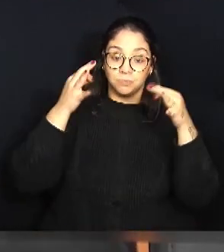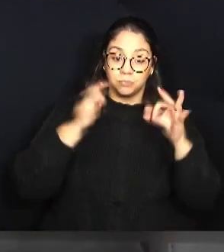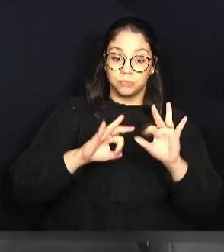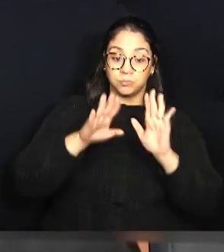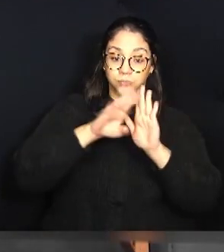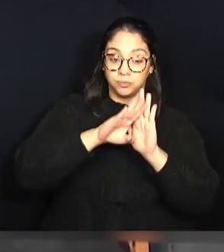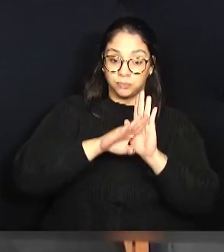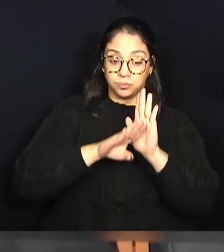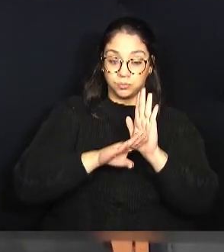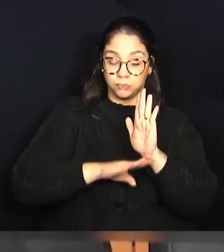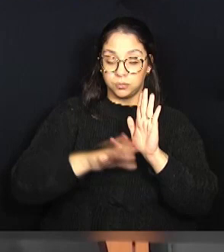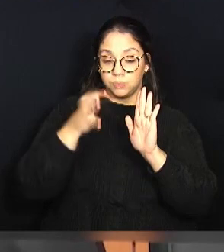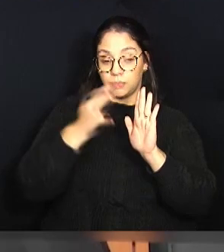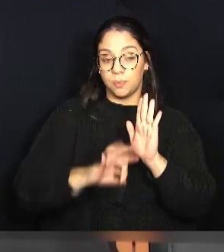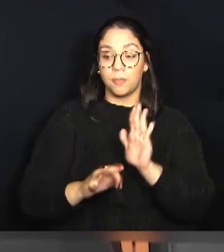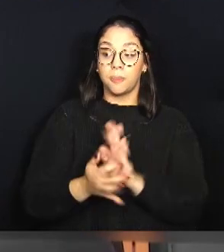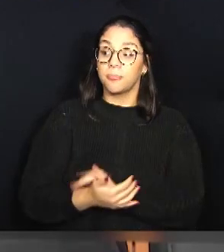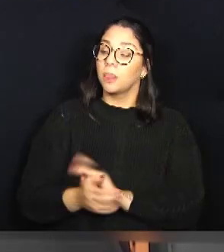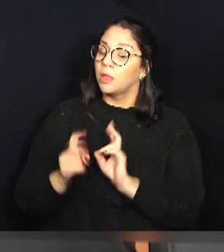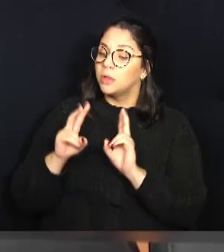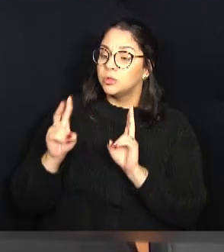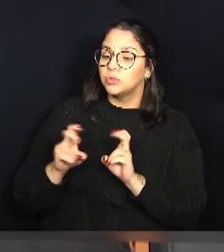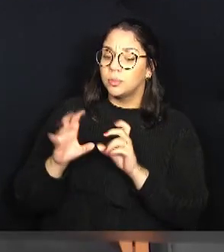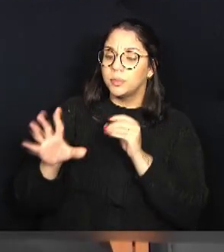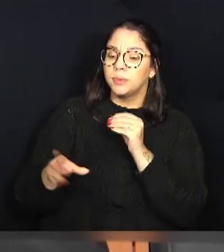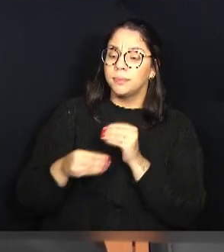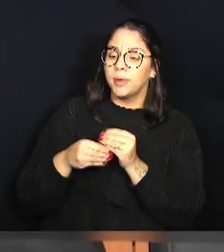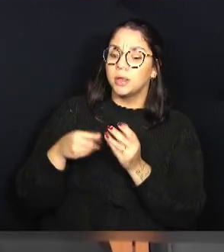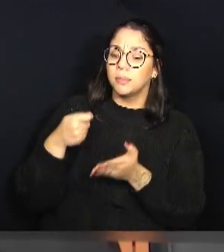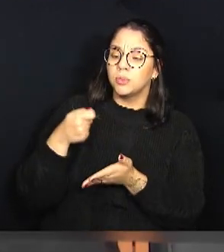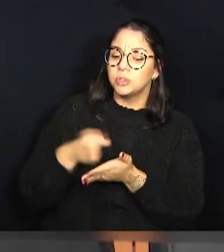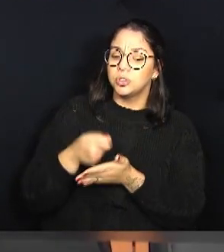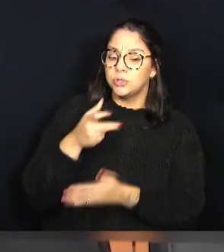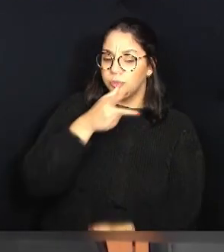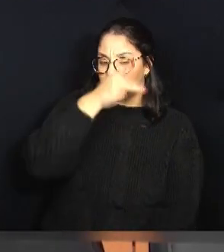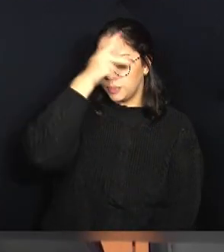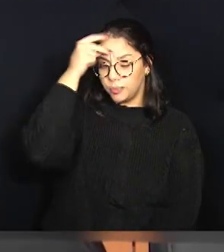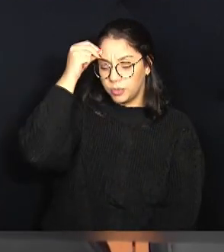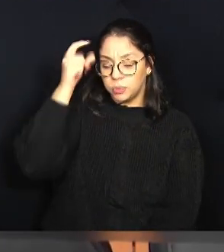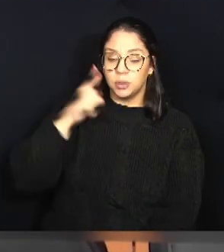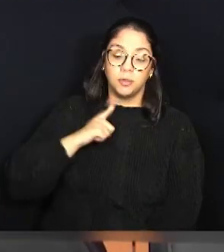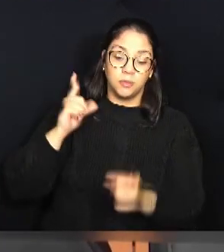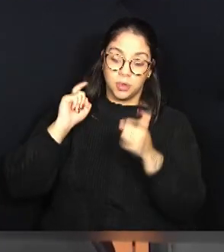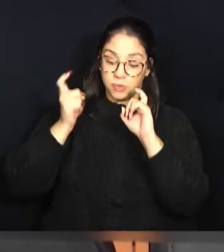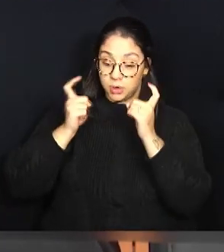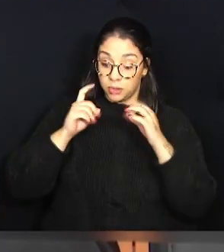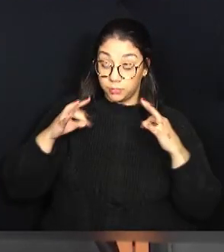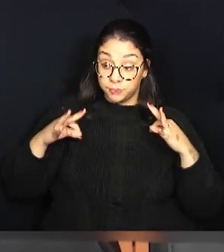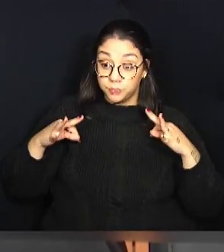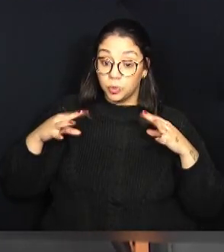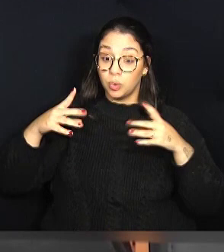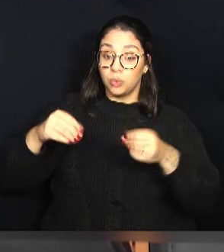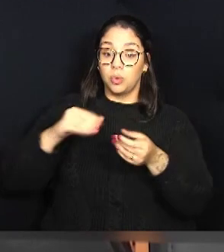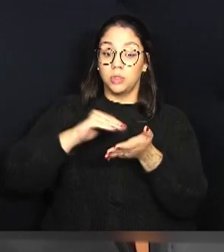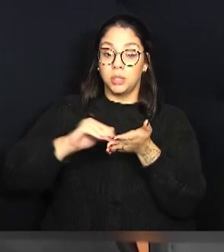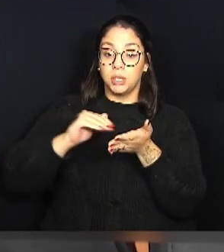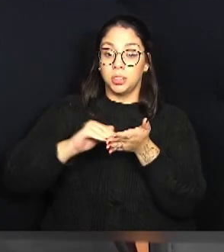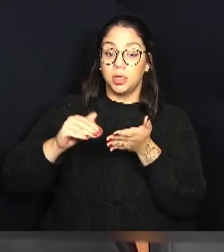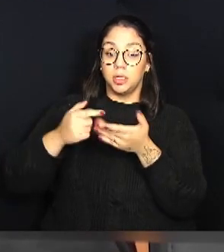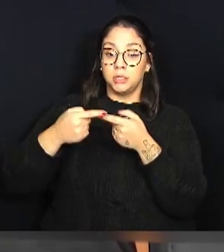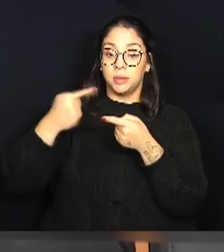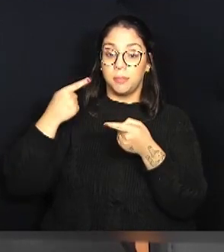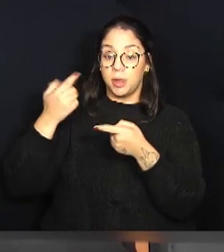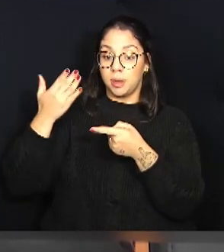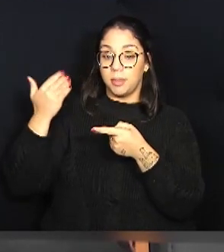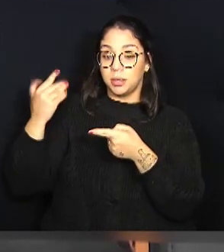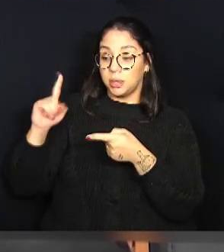Quanto às emendas impositivas, o prefeito fez uma reunião com todos os secretários na semana passada. Exatamente um